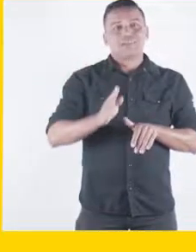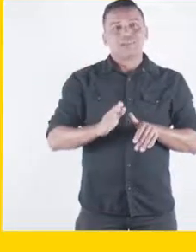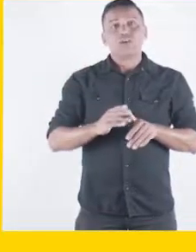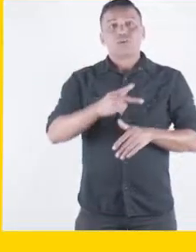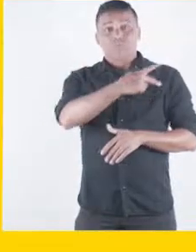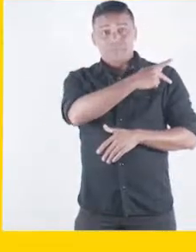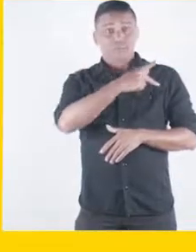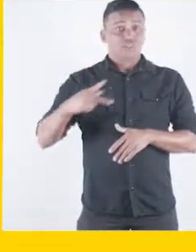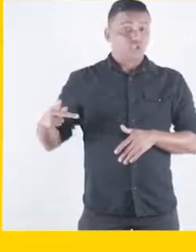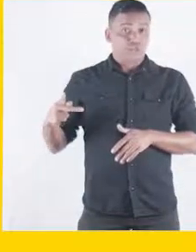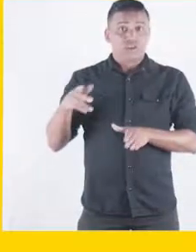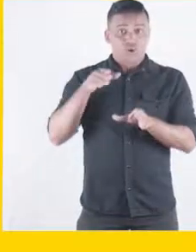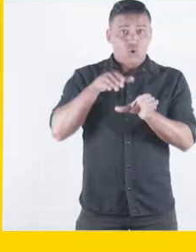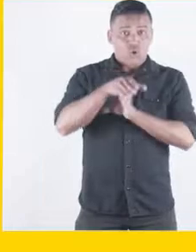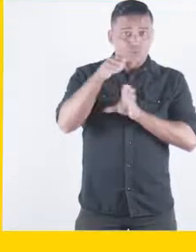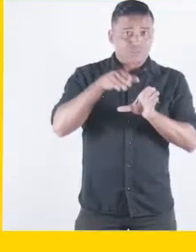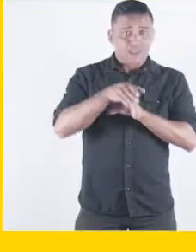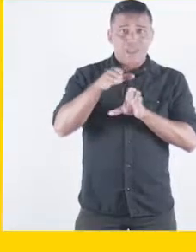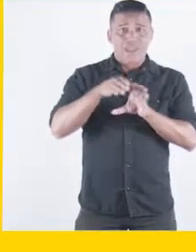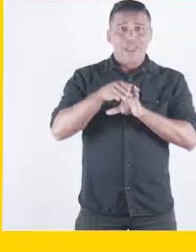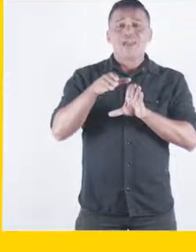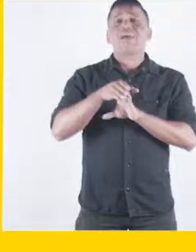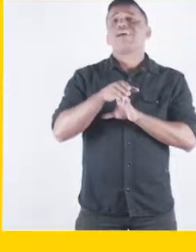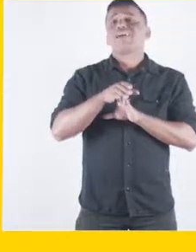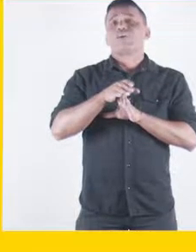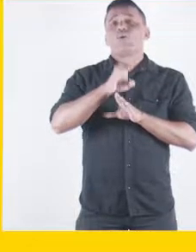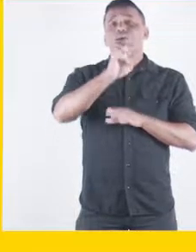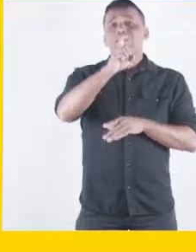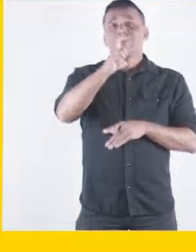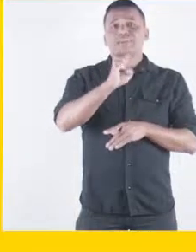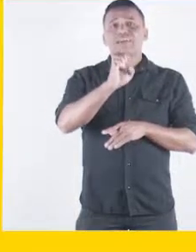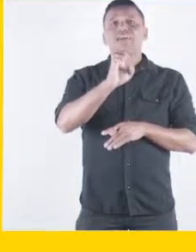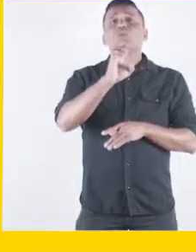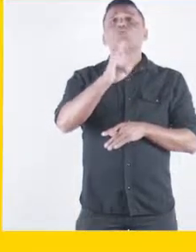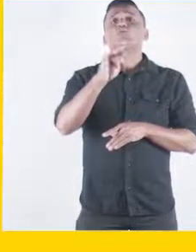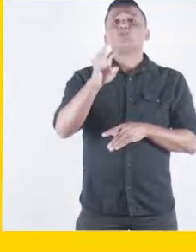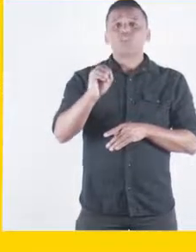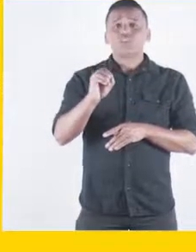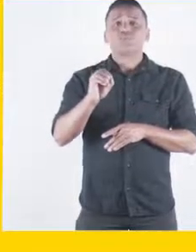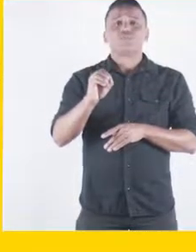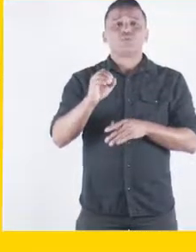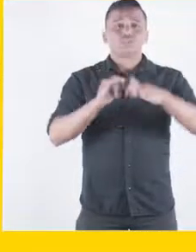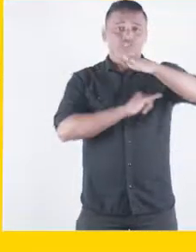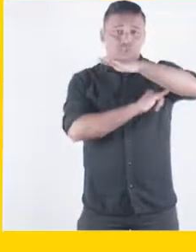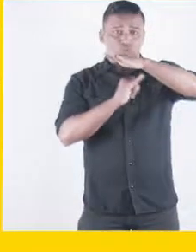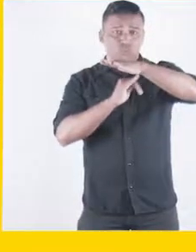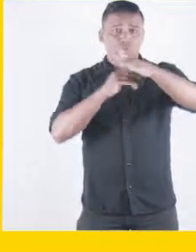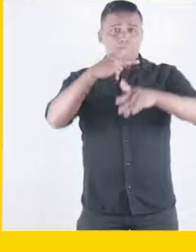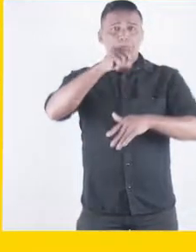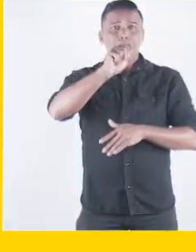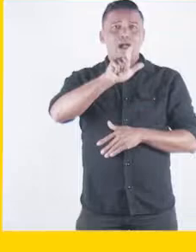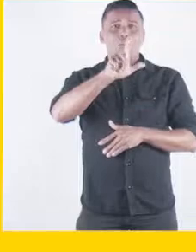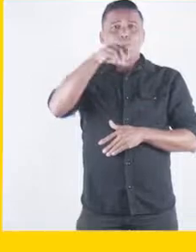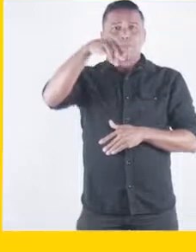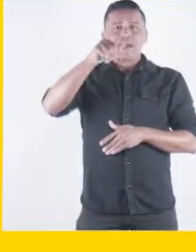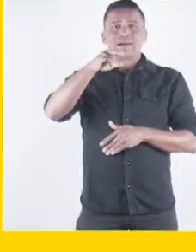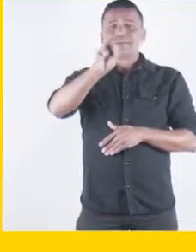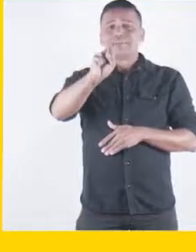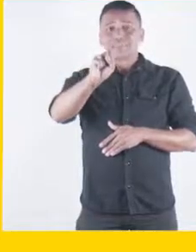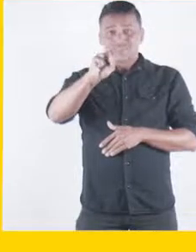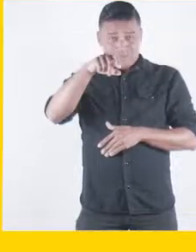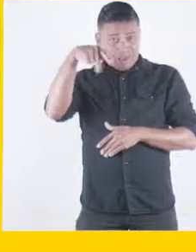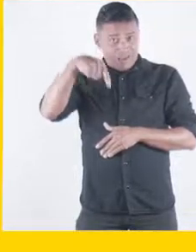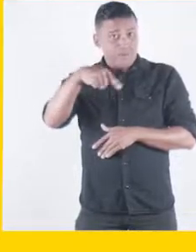Conselho Executivo do Instituto Palmares de Direitos Humanos aqui do Rio de Janeiro e coordenei o